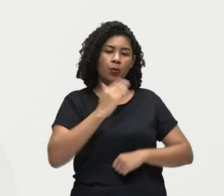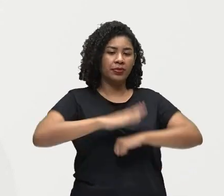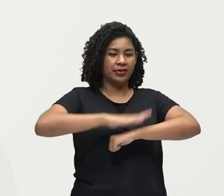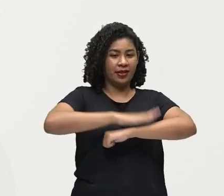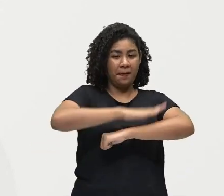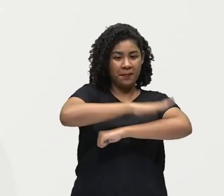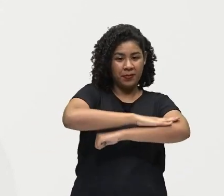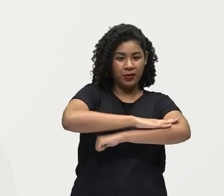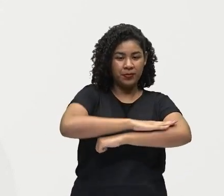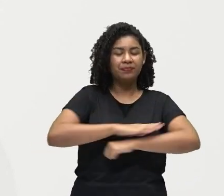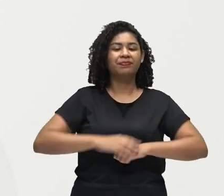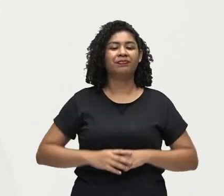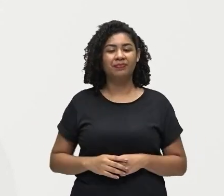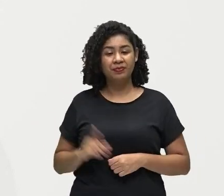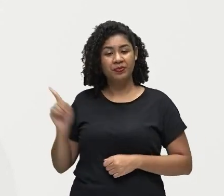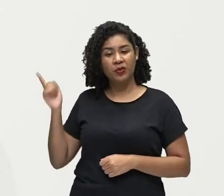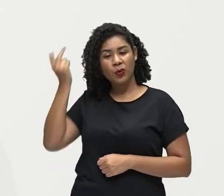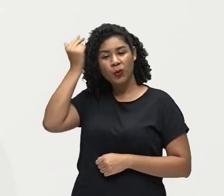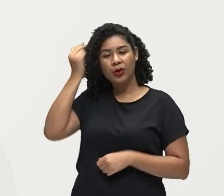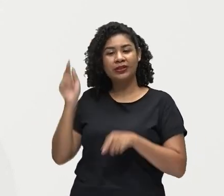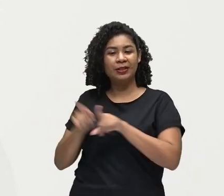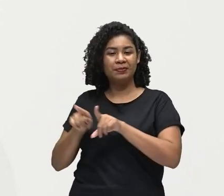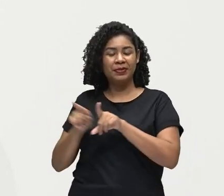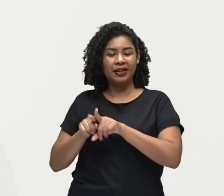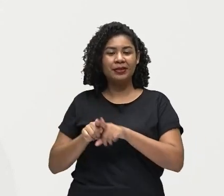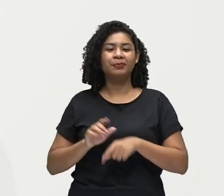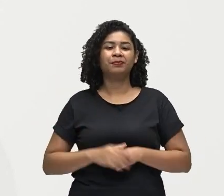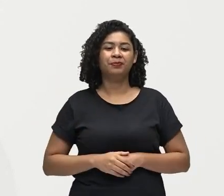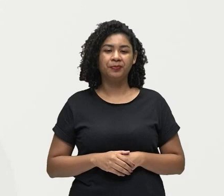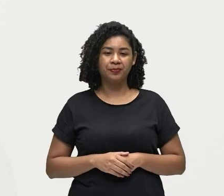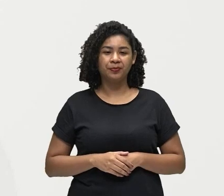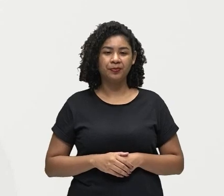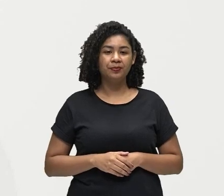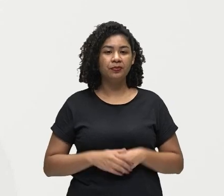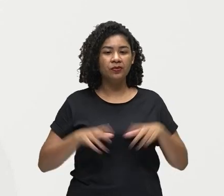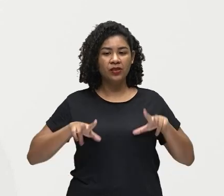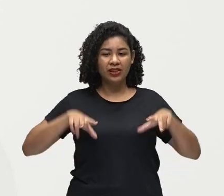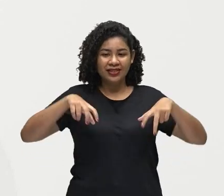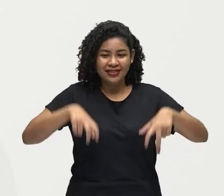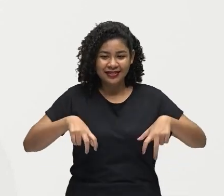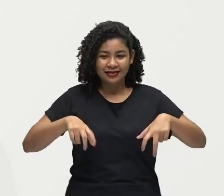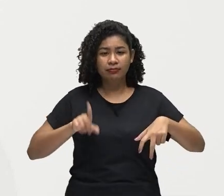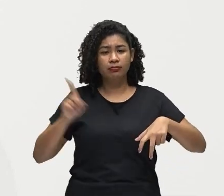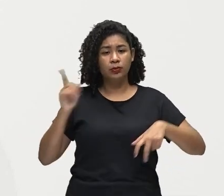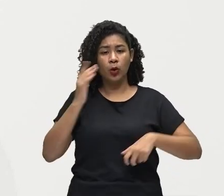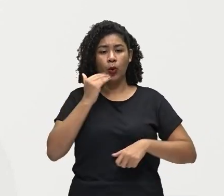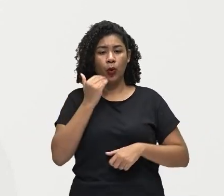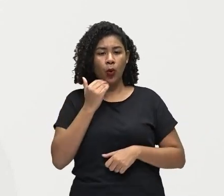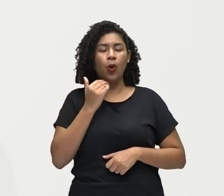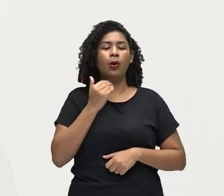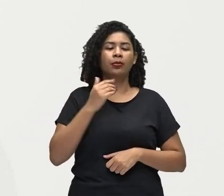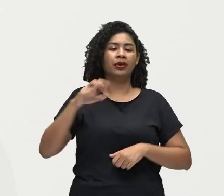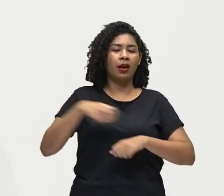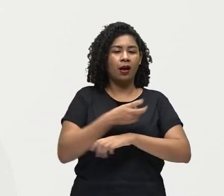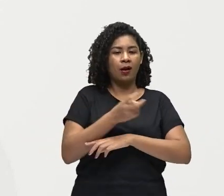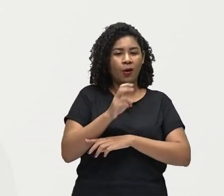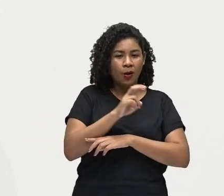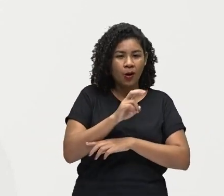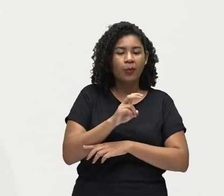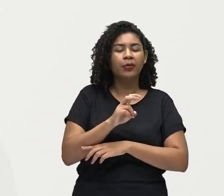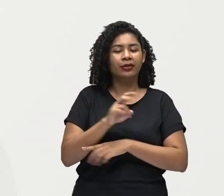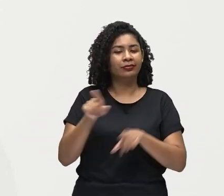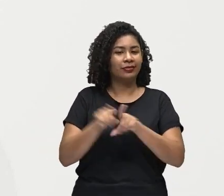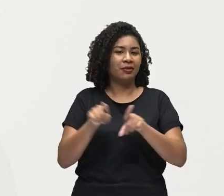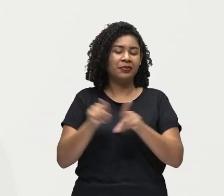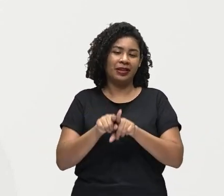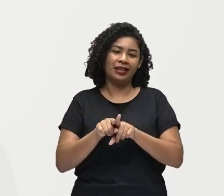o coelho que também serve de alimento para a cobra, também a águia vai comer esse coelho, a cobra vai ser devorada